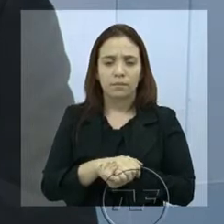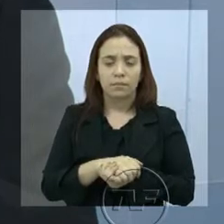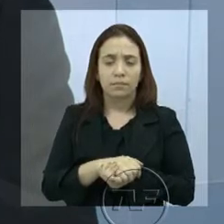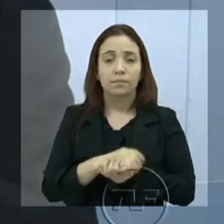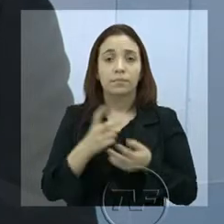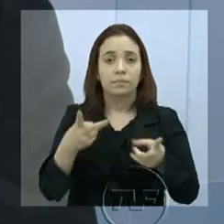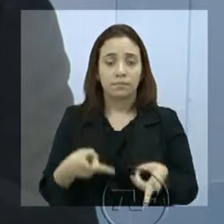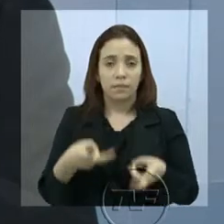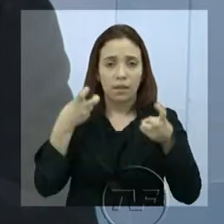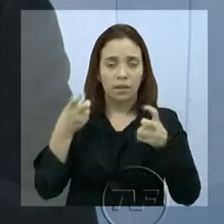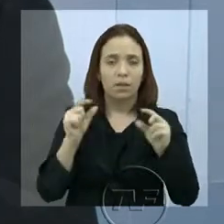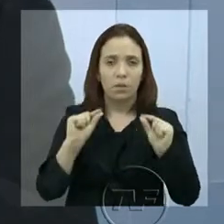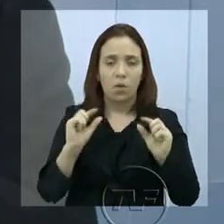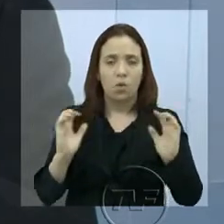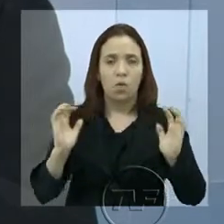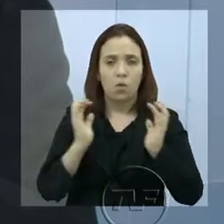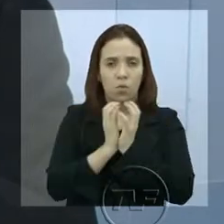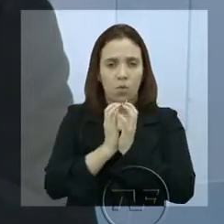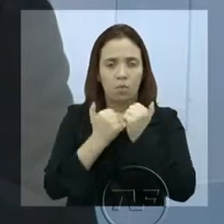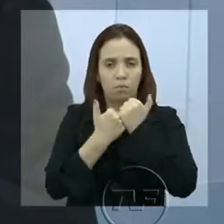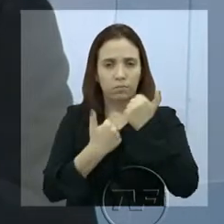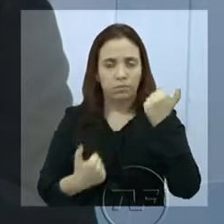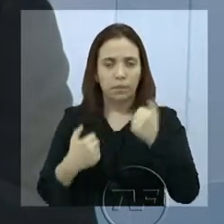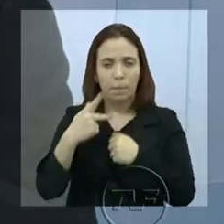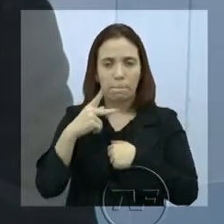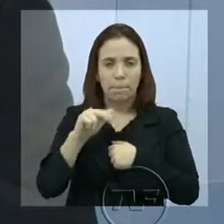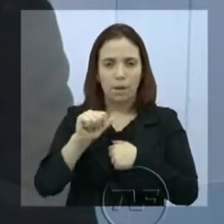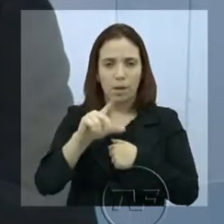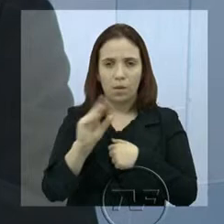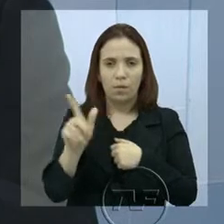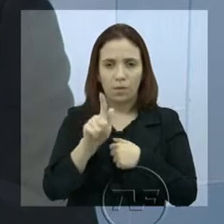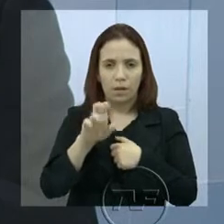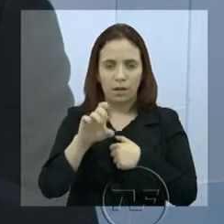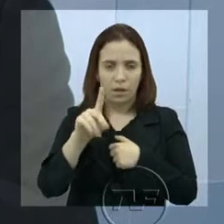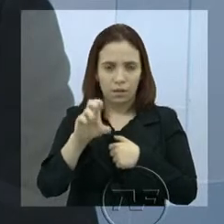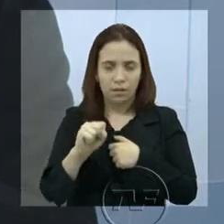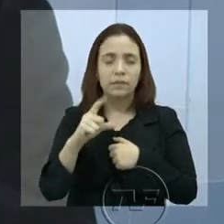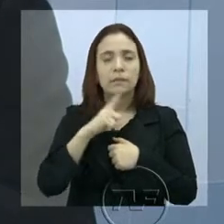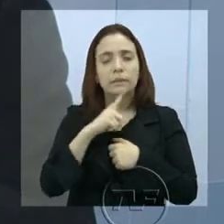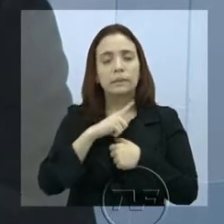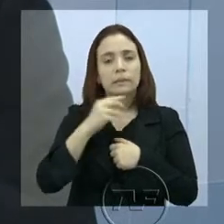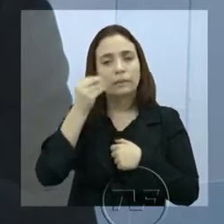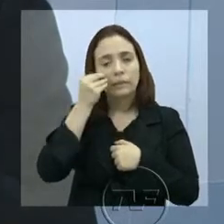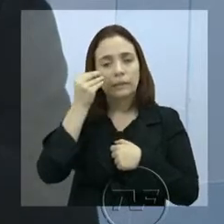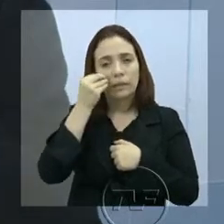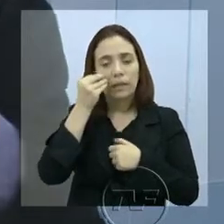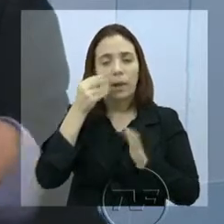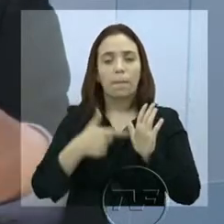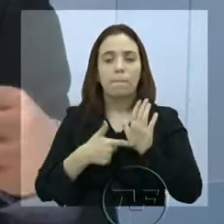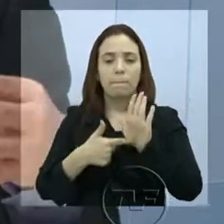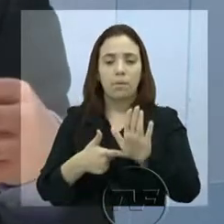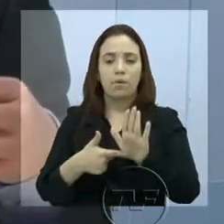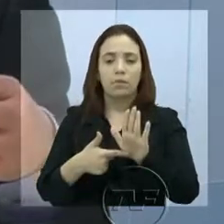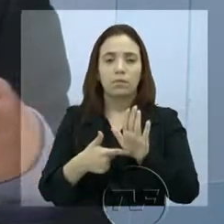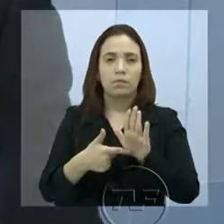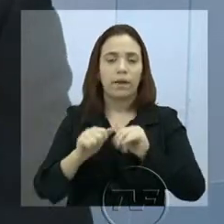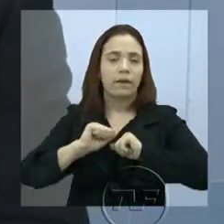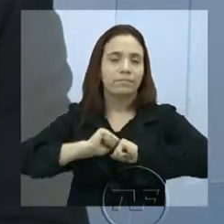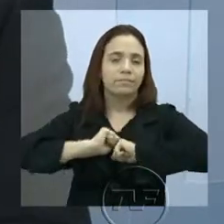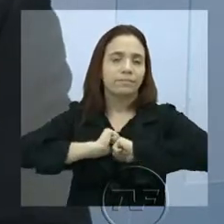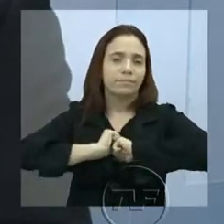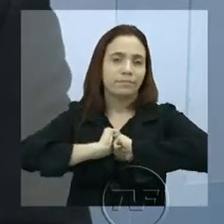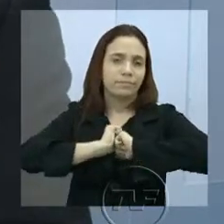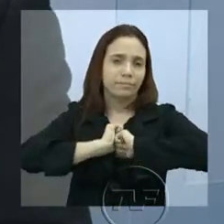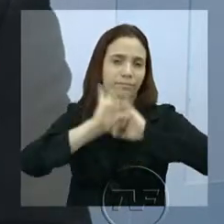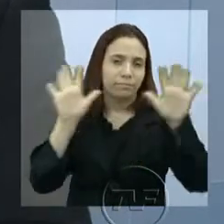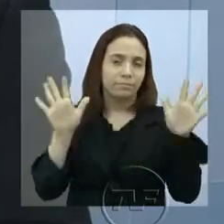por parte da equipe do Paulo Guedes, na figura de Mansueto Almeida, uma tentativa de mostrar aqui uma certa transparência. Porque